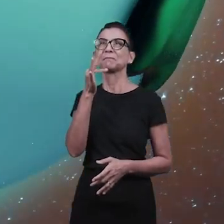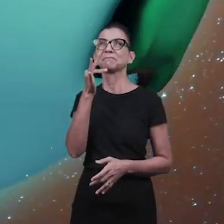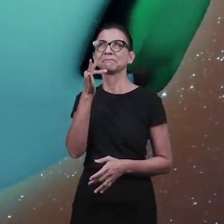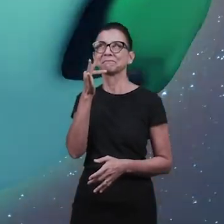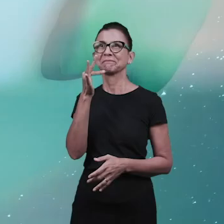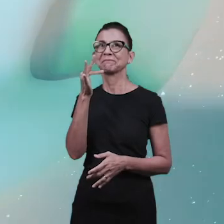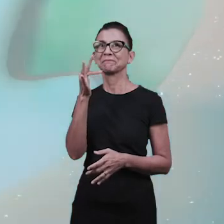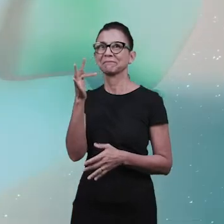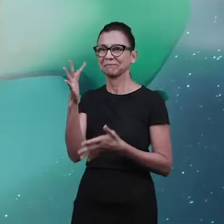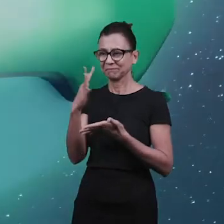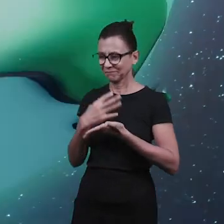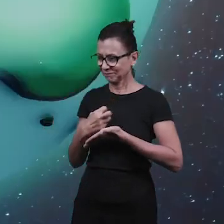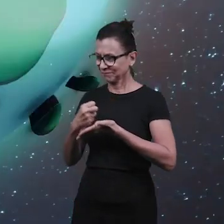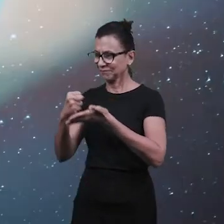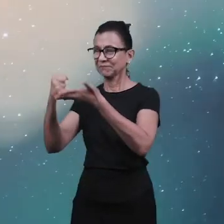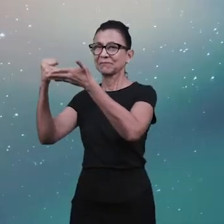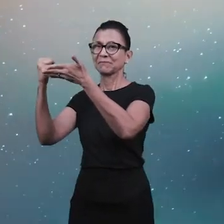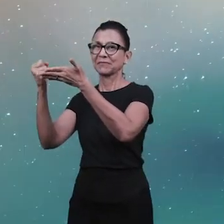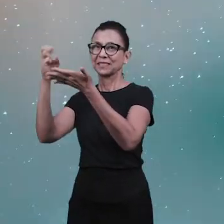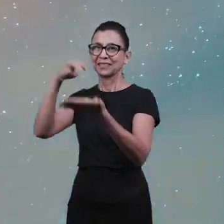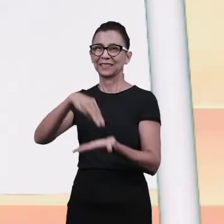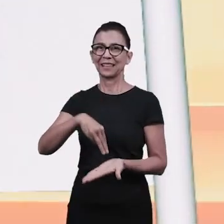vem nos buscar.